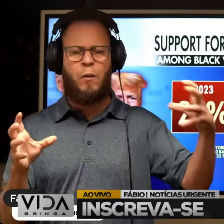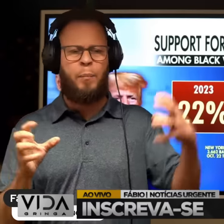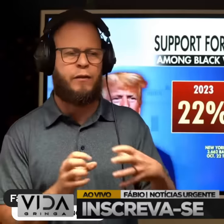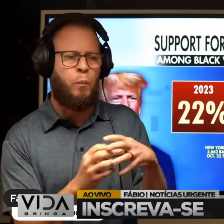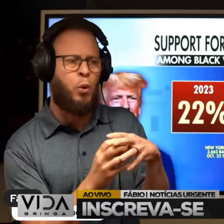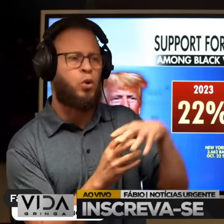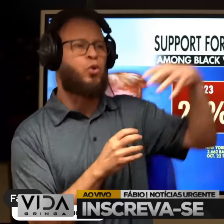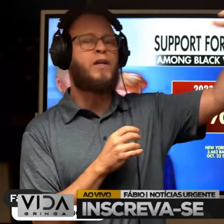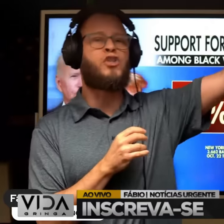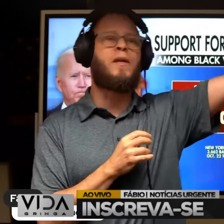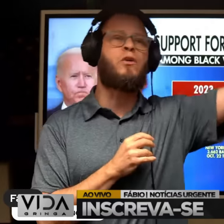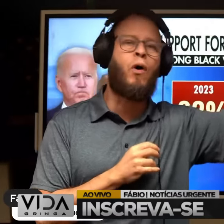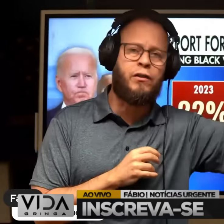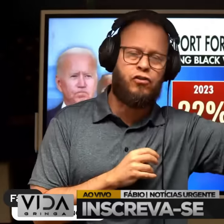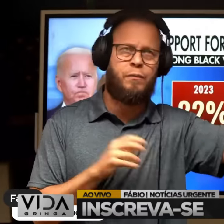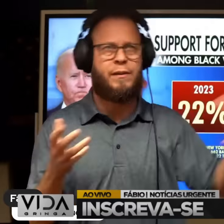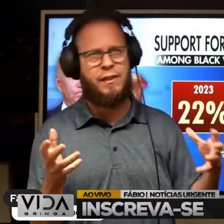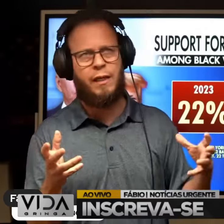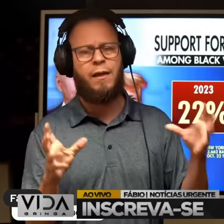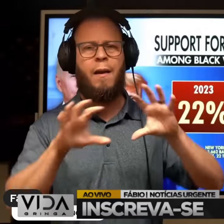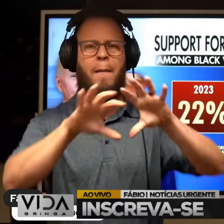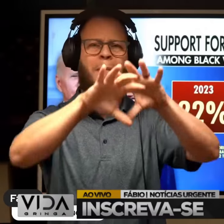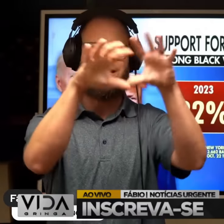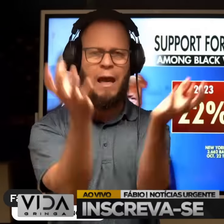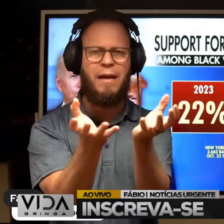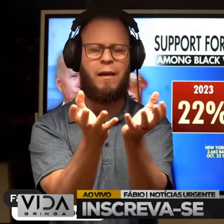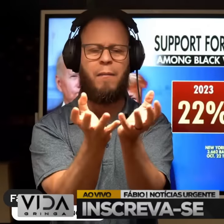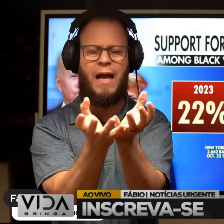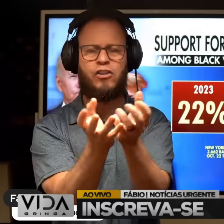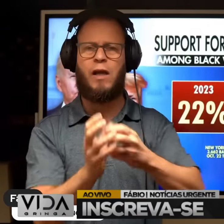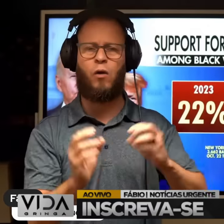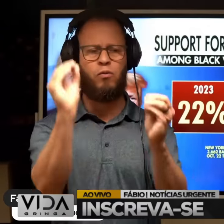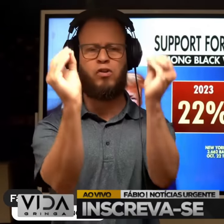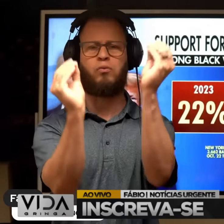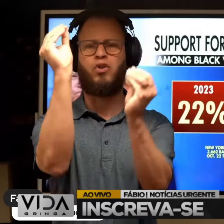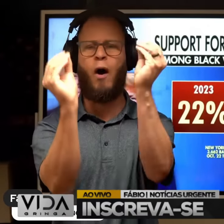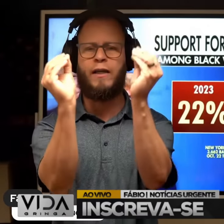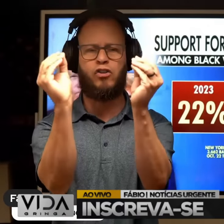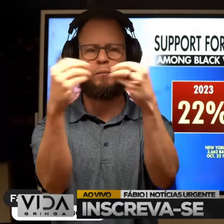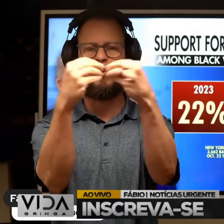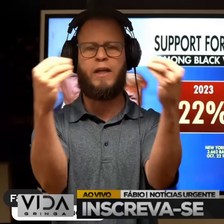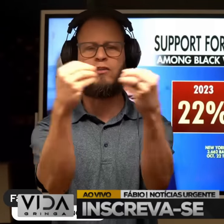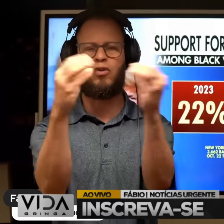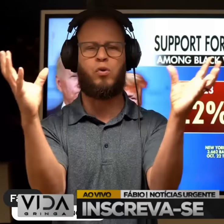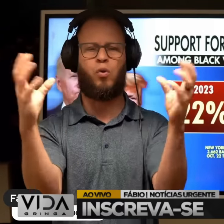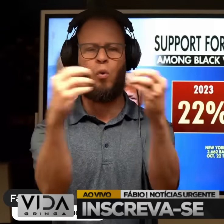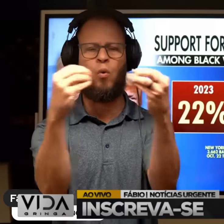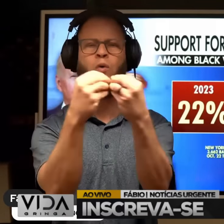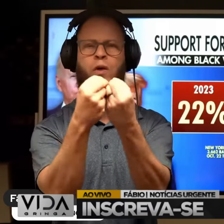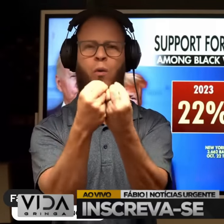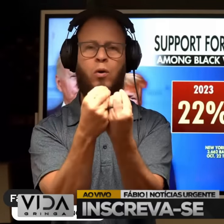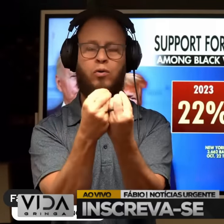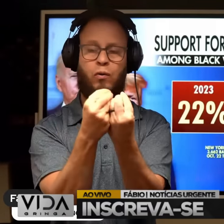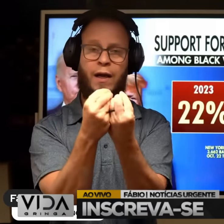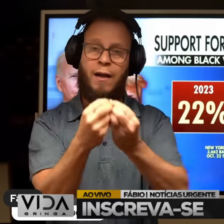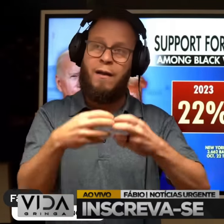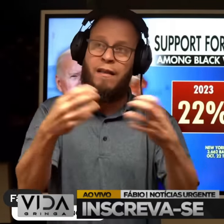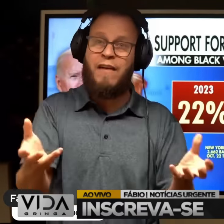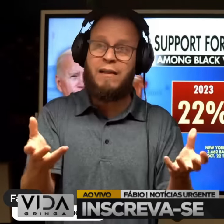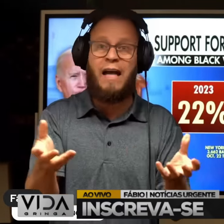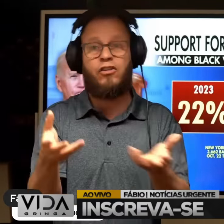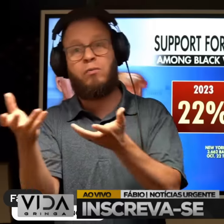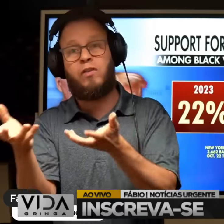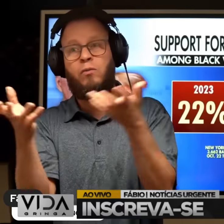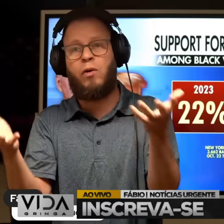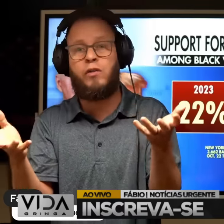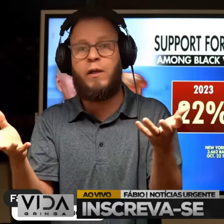Bolsonaro perdeu por 2 milhões. Sim, mas na matemática, como são dois políticos, um contra o outro... Na